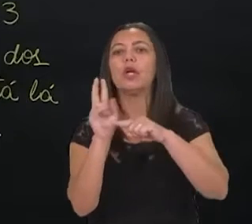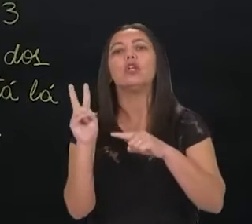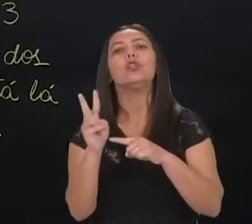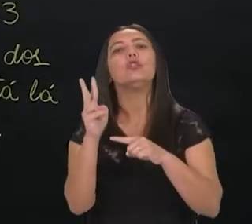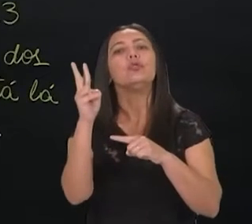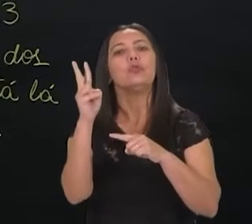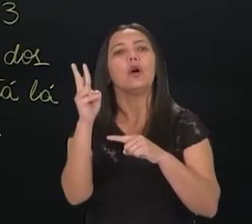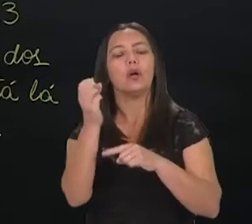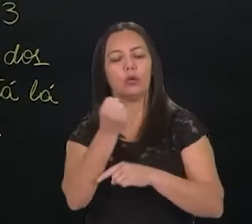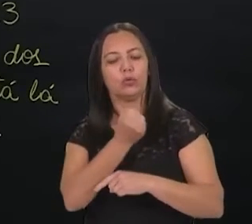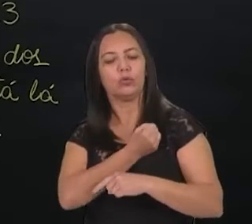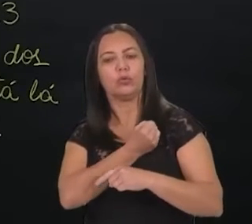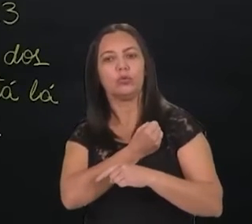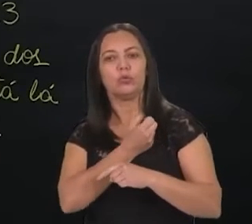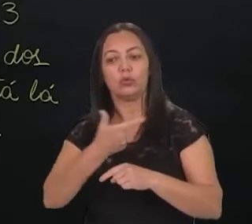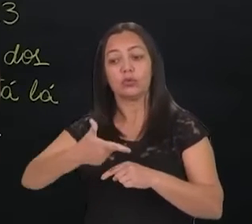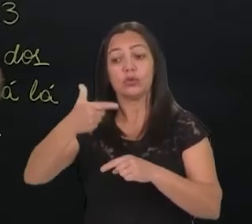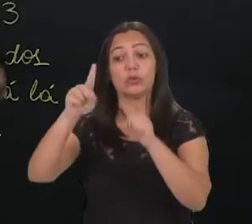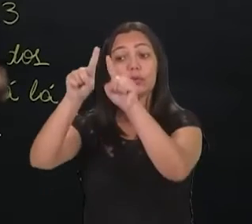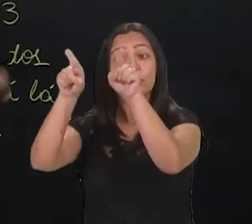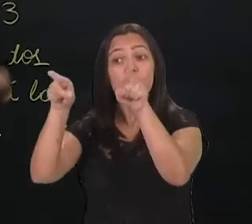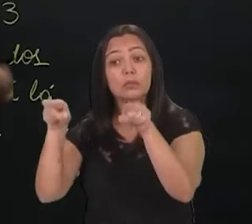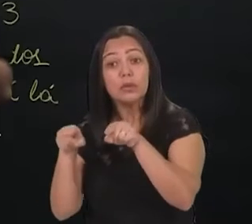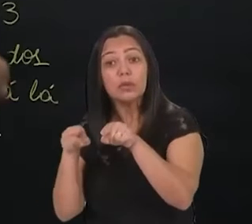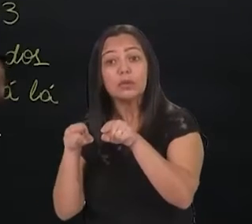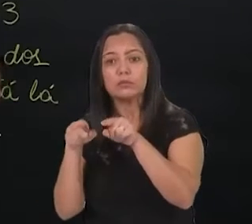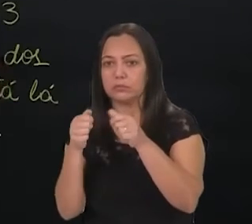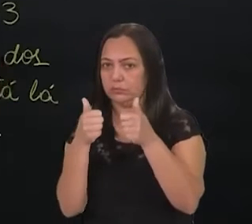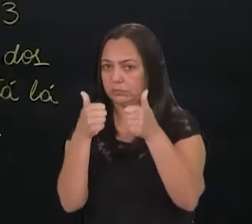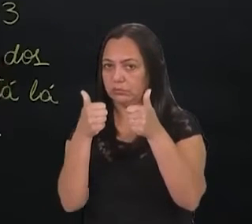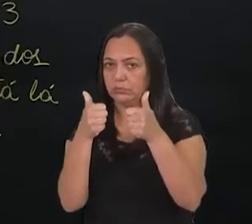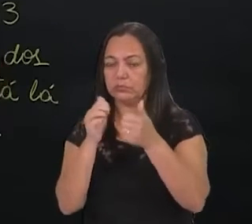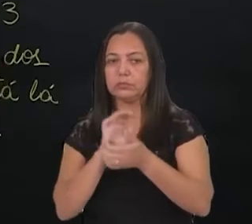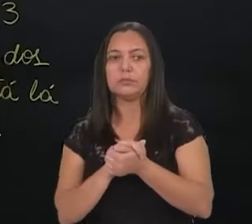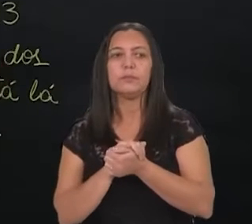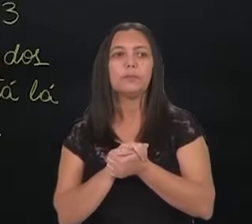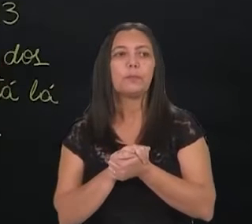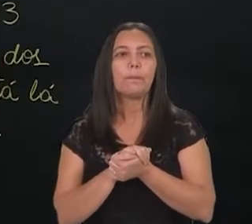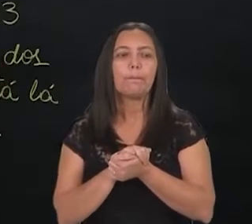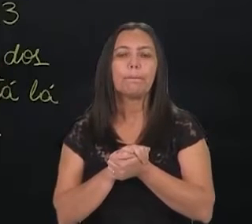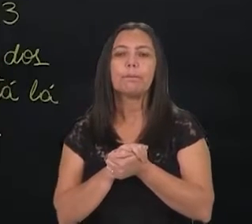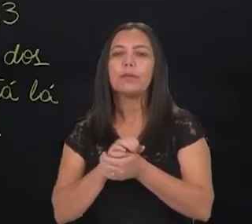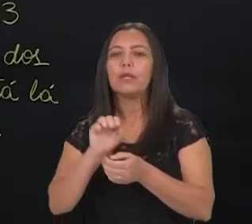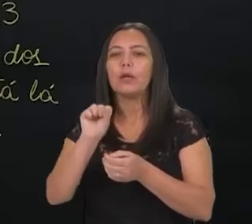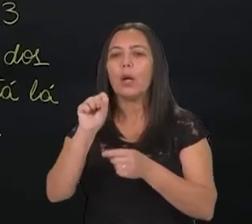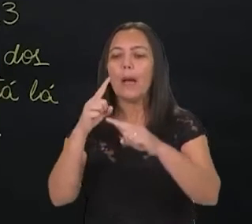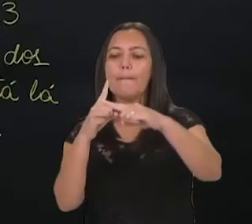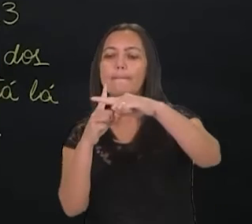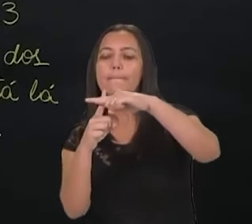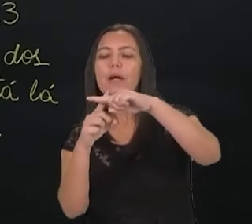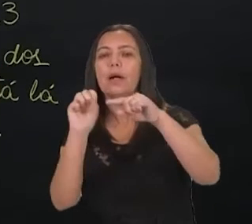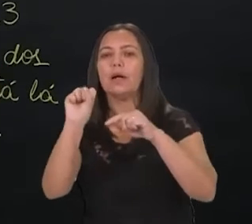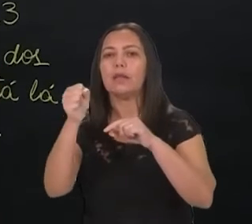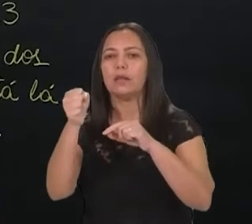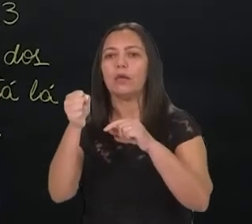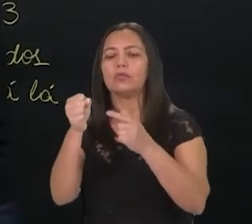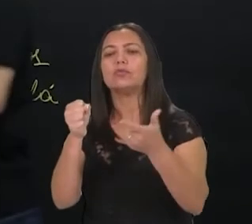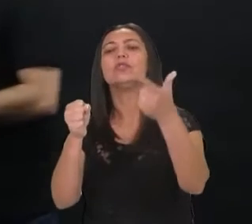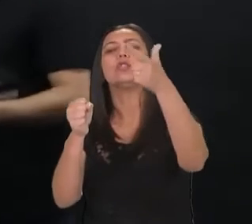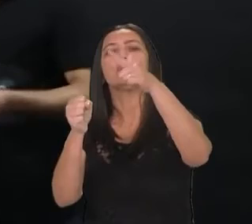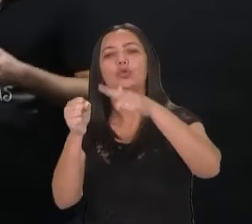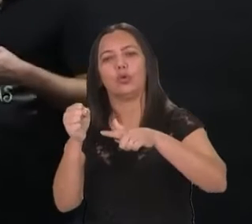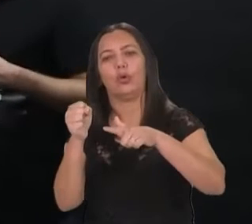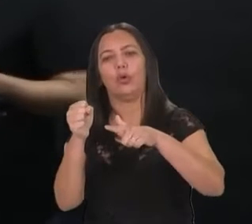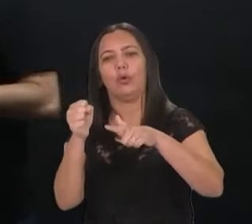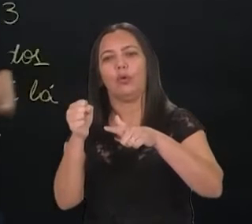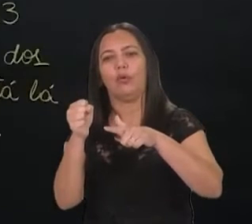valor numérico referente ao segundo parêntese. Tá beleza? Então, voltando aqui, olha lá. O mais 8 se